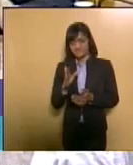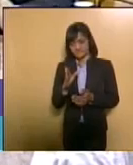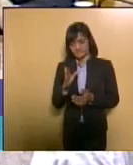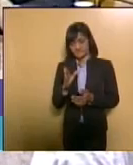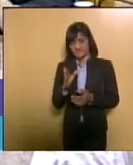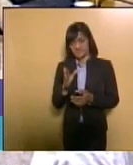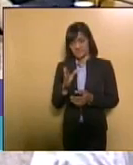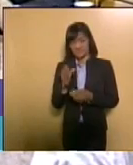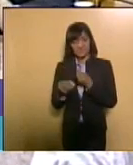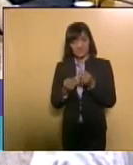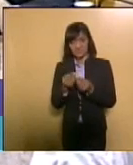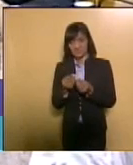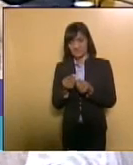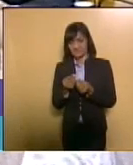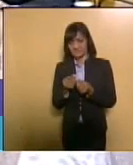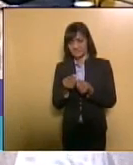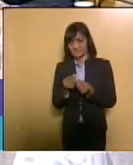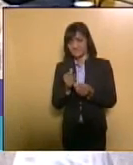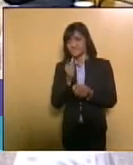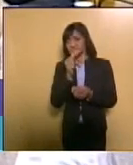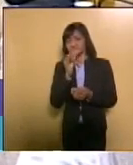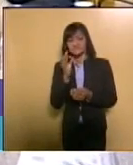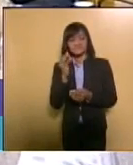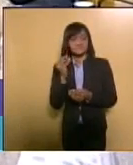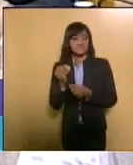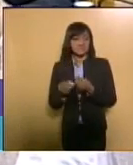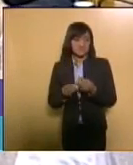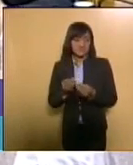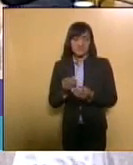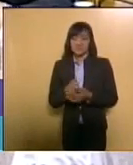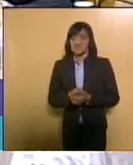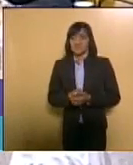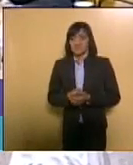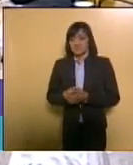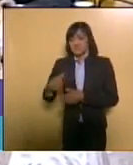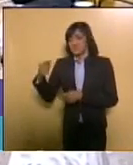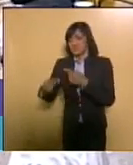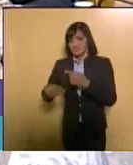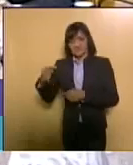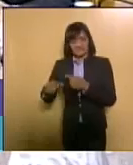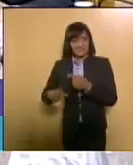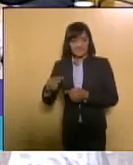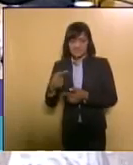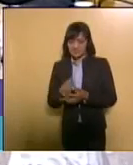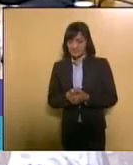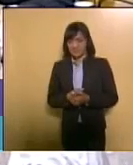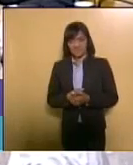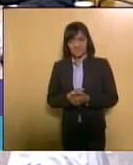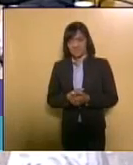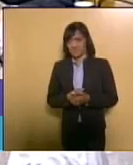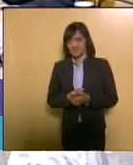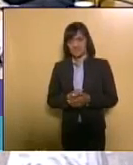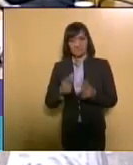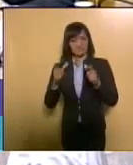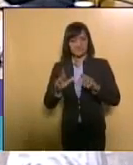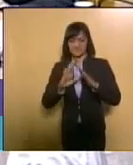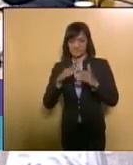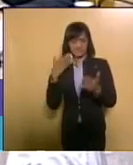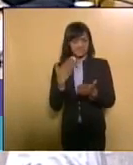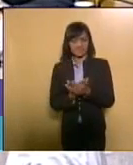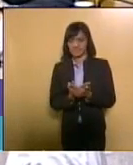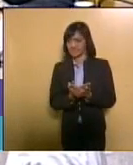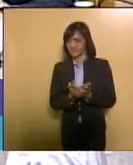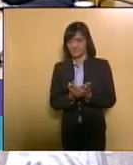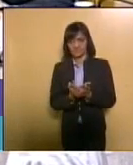Nascimento Não adianta uma ação episódica ali ali precisa de uma política articulada e a escola eu acho que é o espaço possível